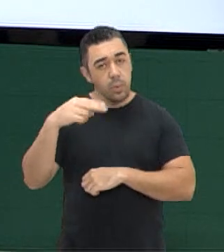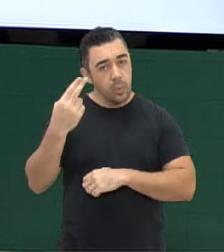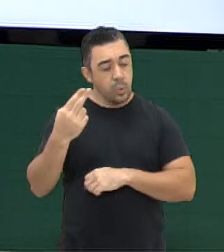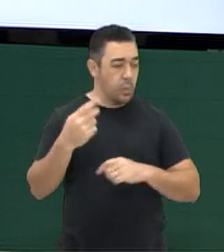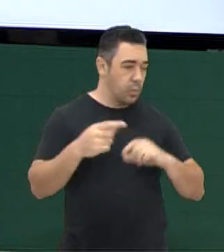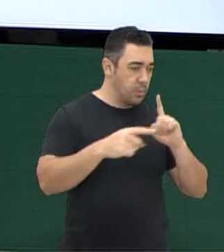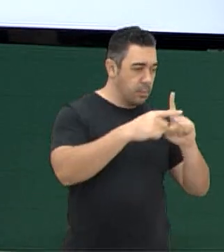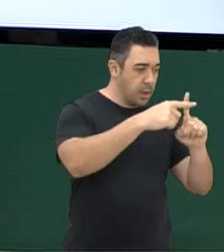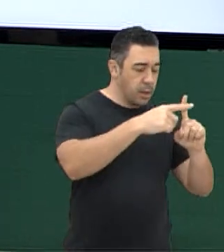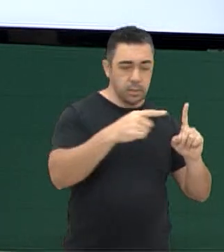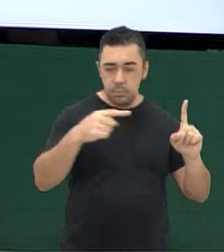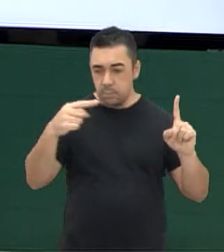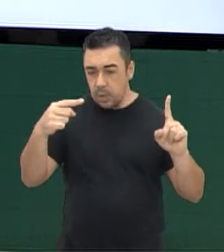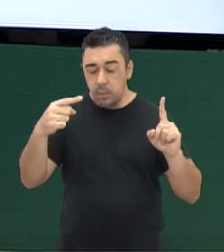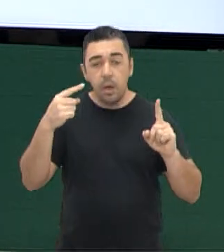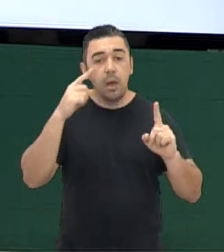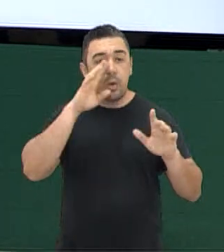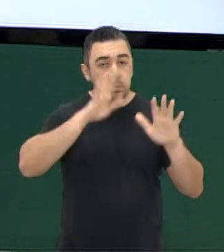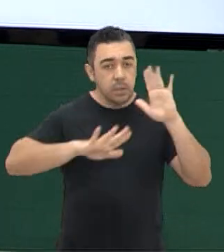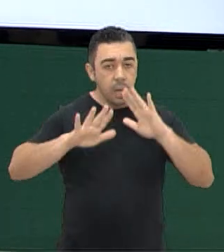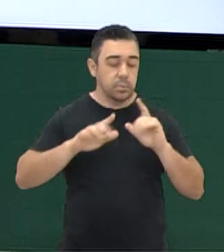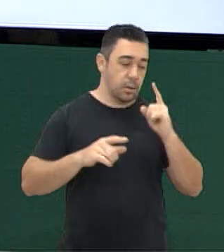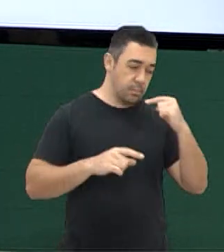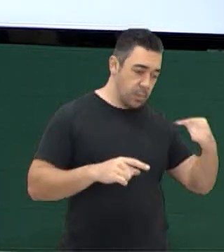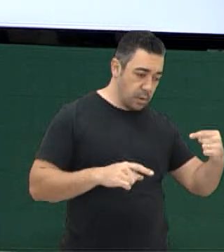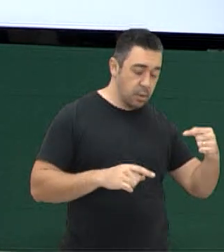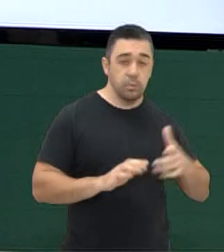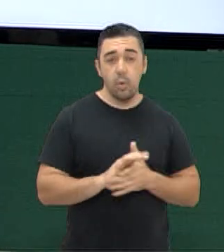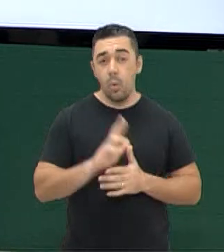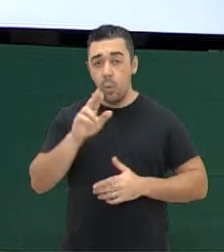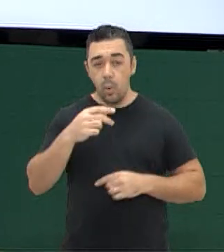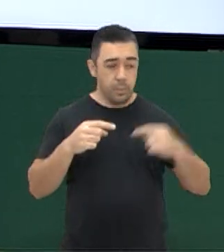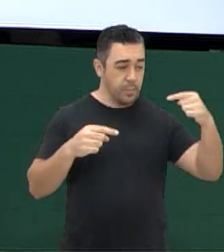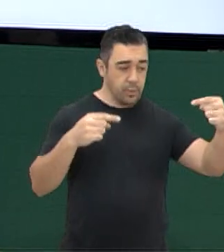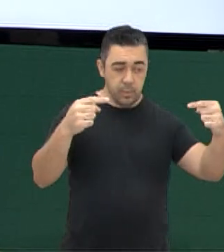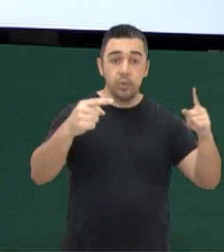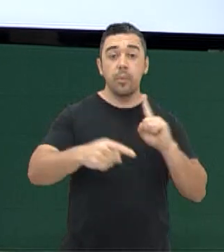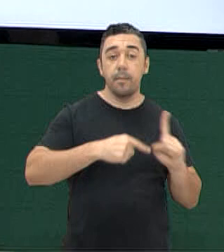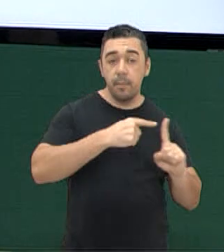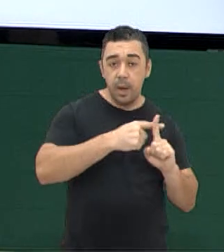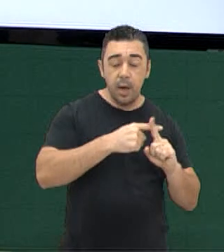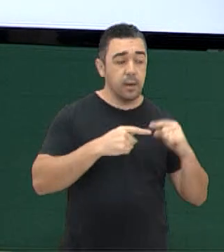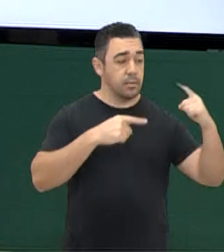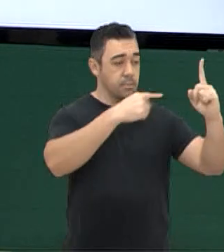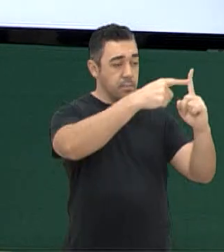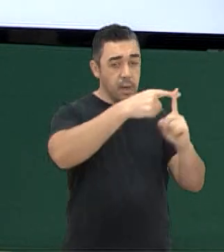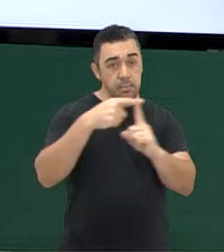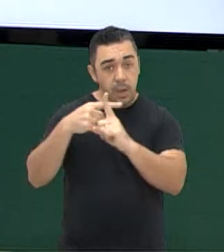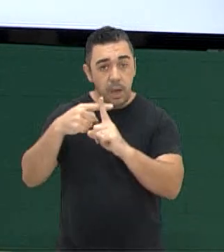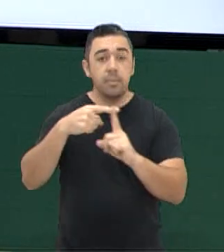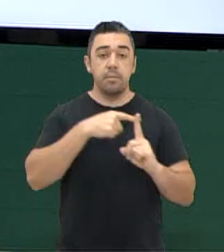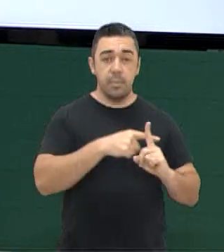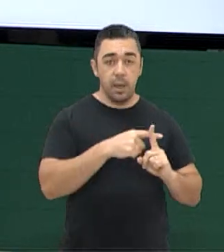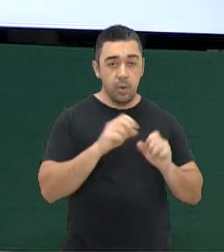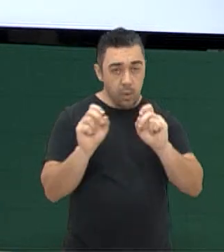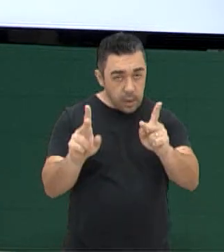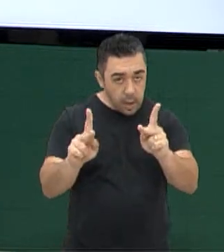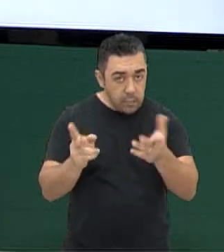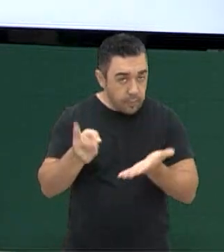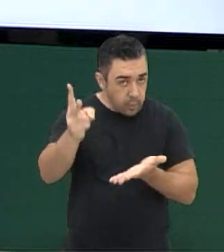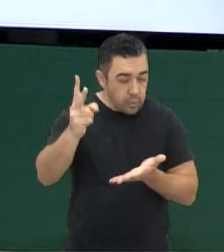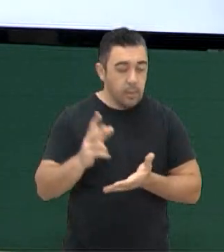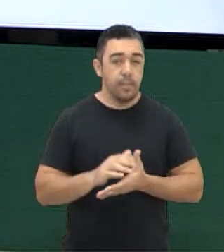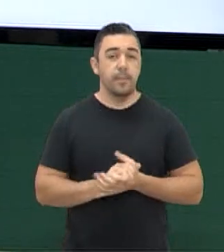do sinal, eu tenho que cuidar das letras, se elas são iguais ou são apenas letras diferentes. Ok? Vamos